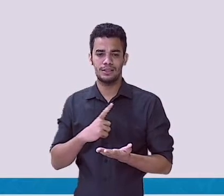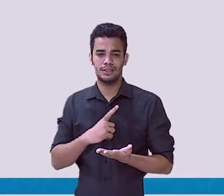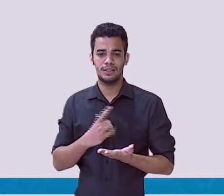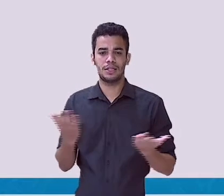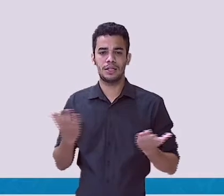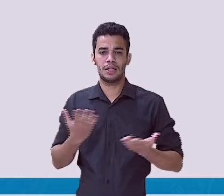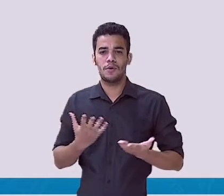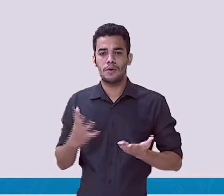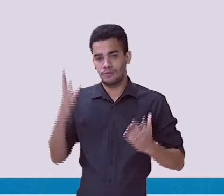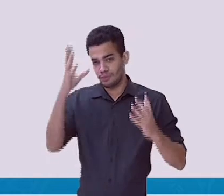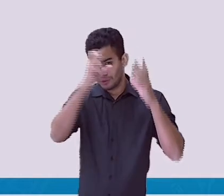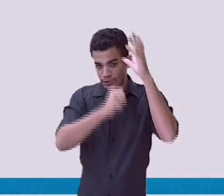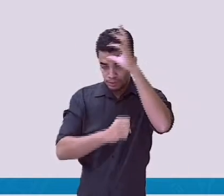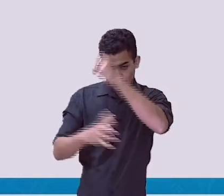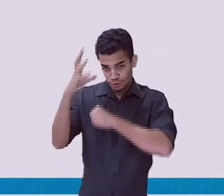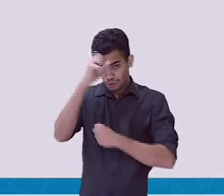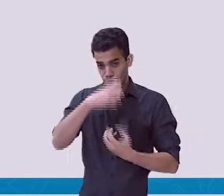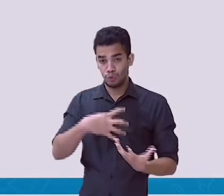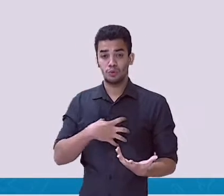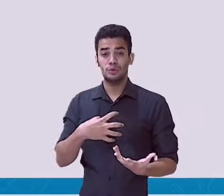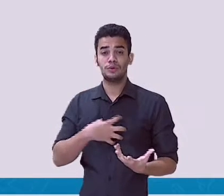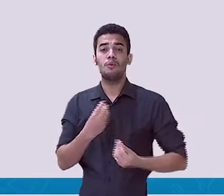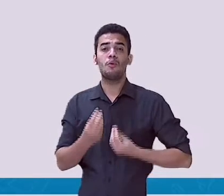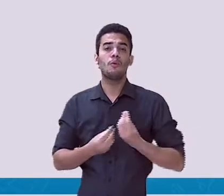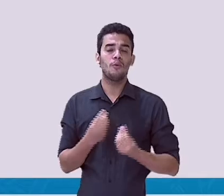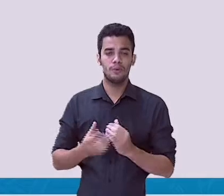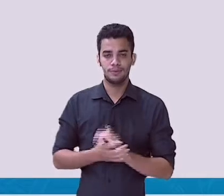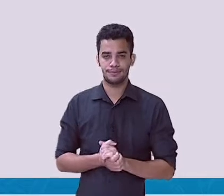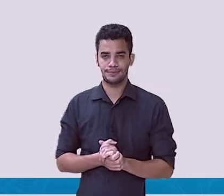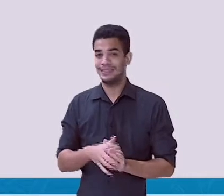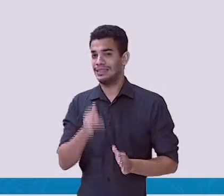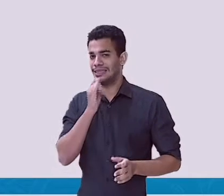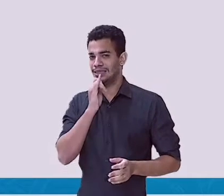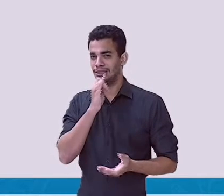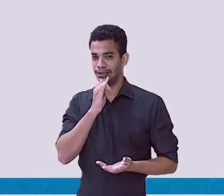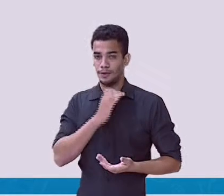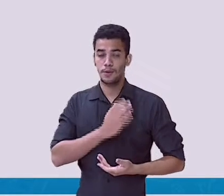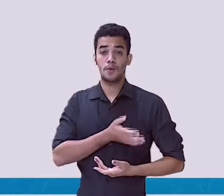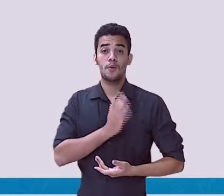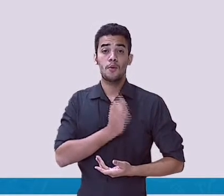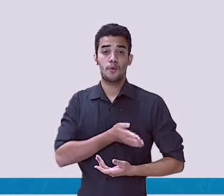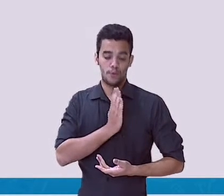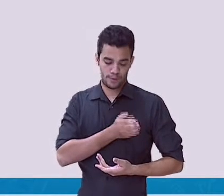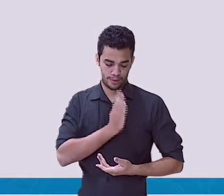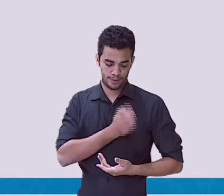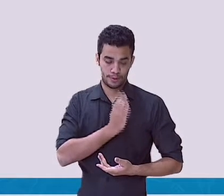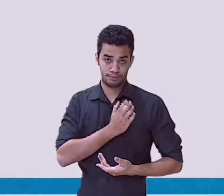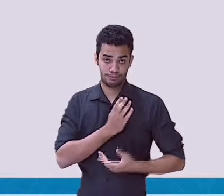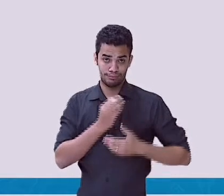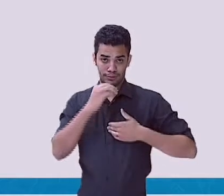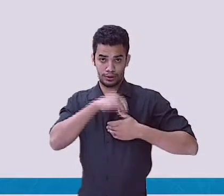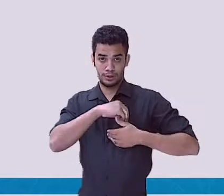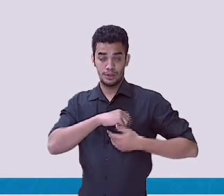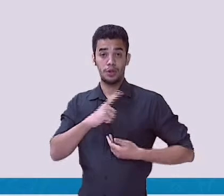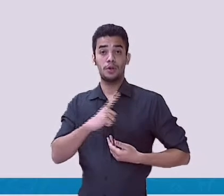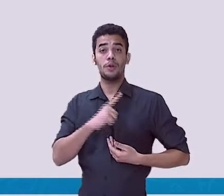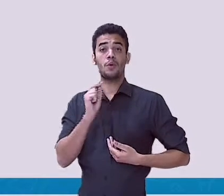funciona? Bom, o coração. O coração, ele é formado por